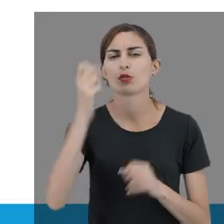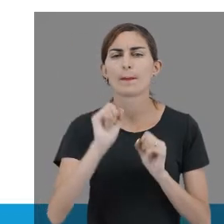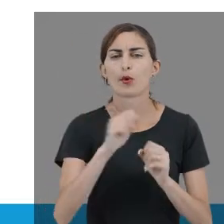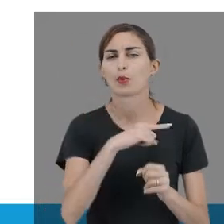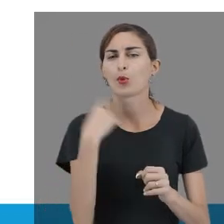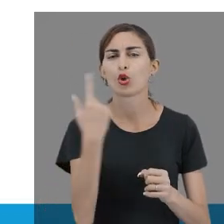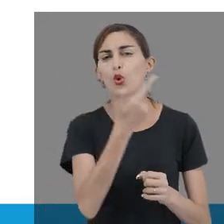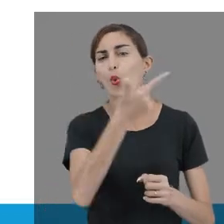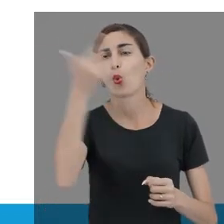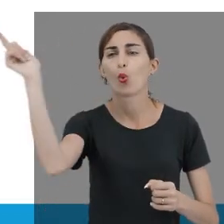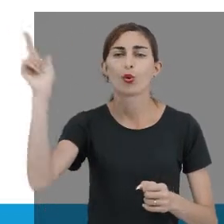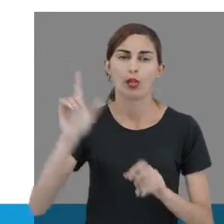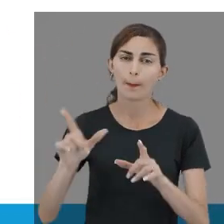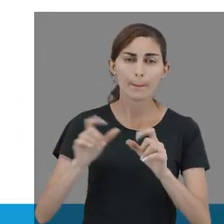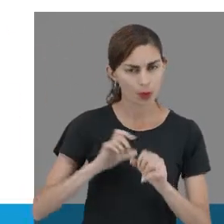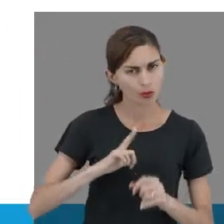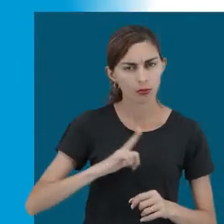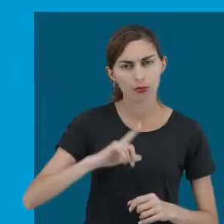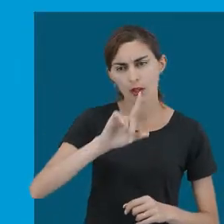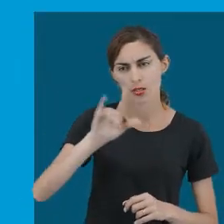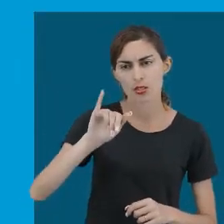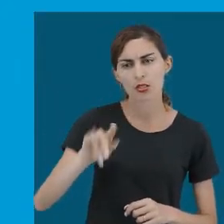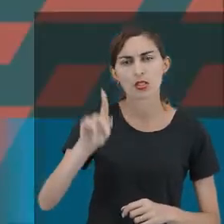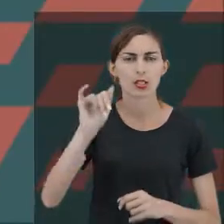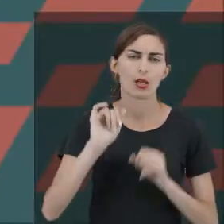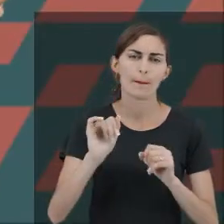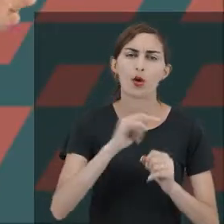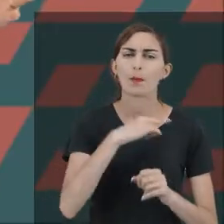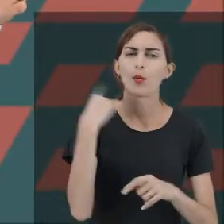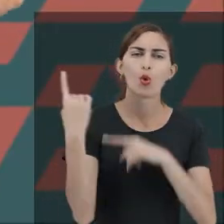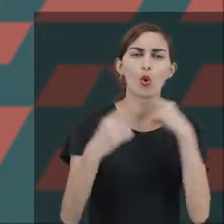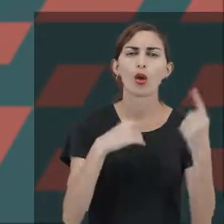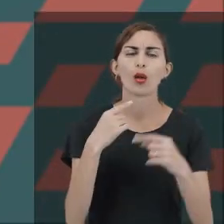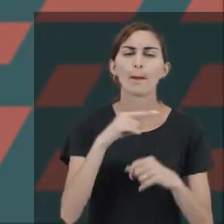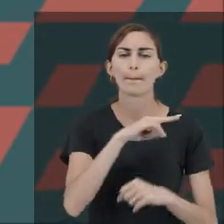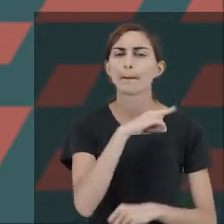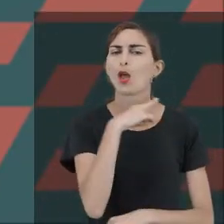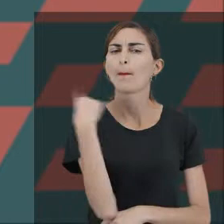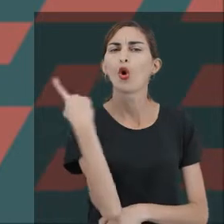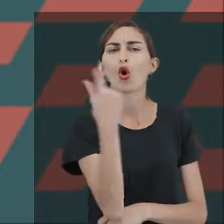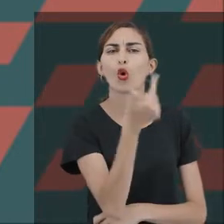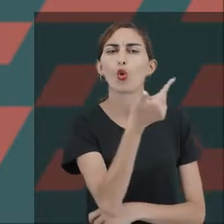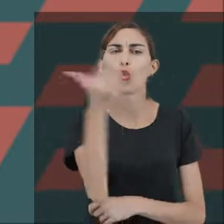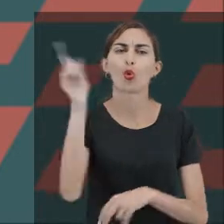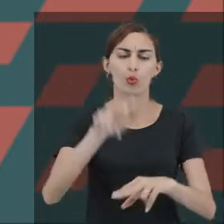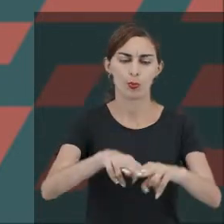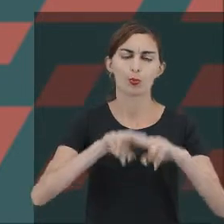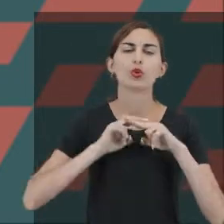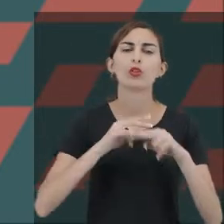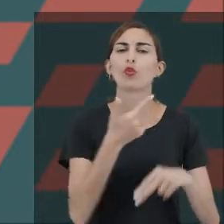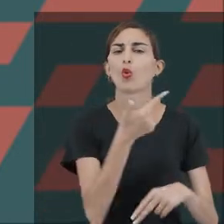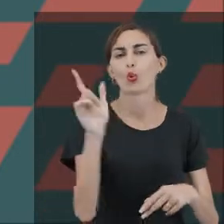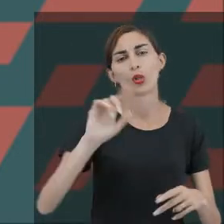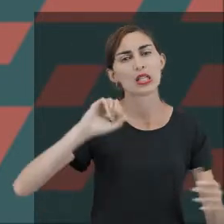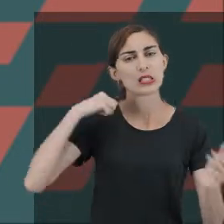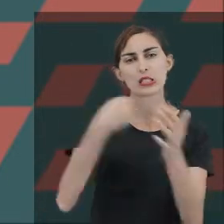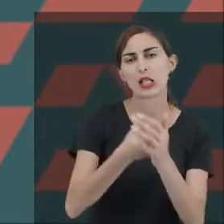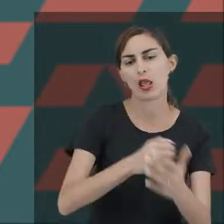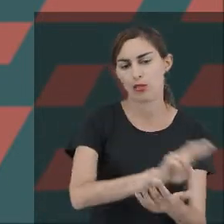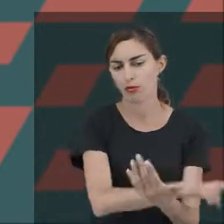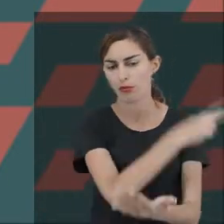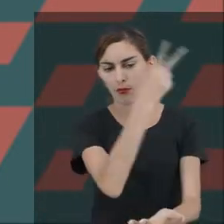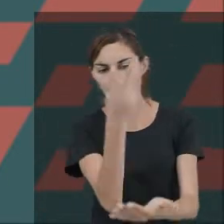morte foi a síndrome. Ele pode ter morrido por outra causa. Ele pode ter a síndrome congênita do Zika e ter morrido por outras causas que não a